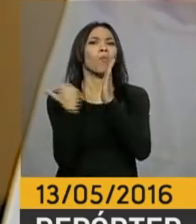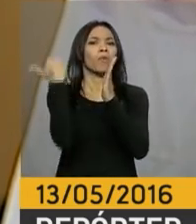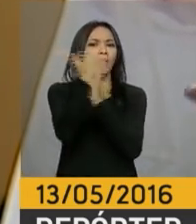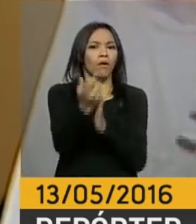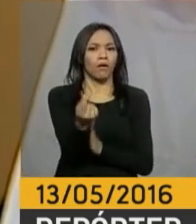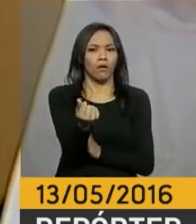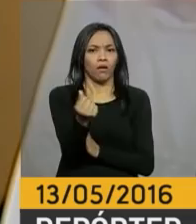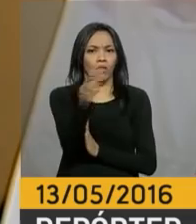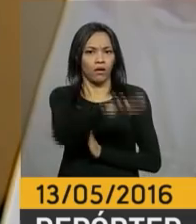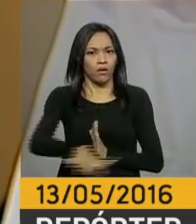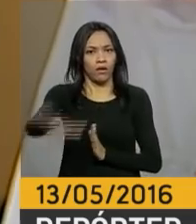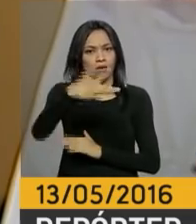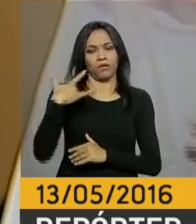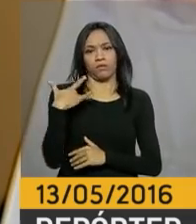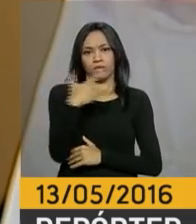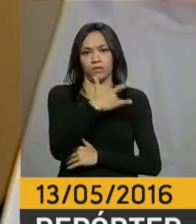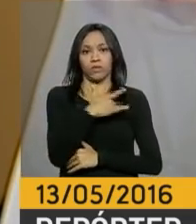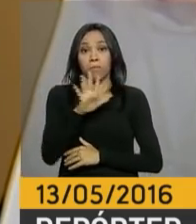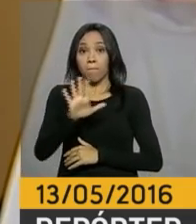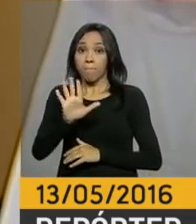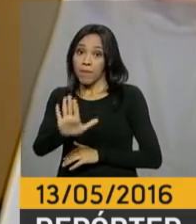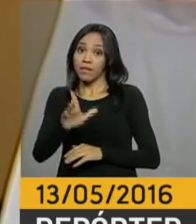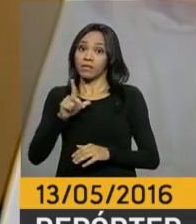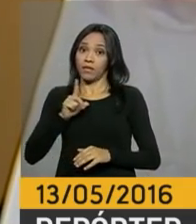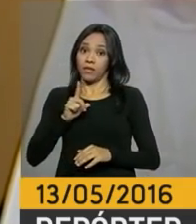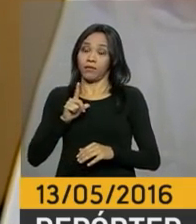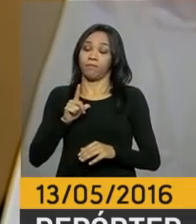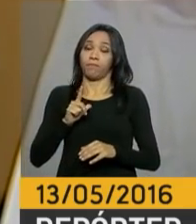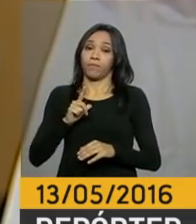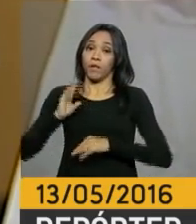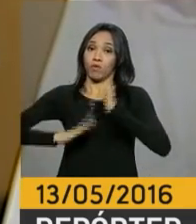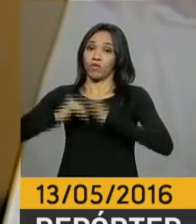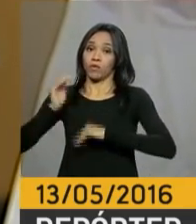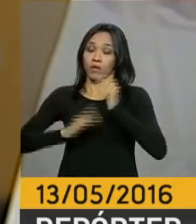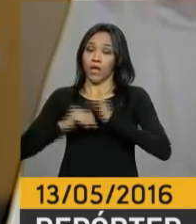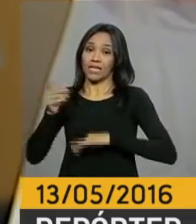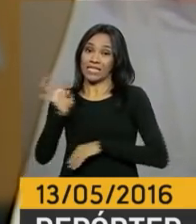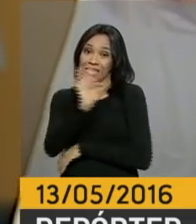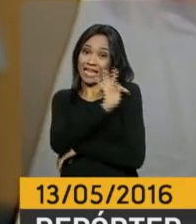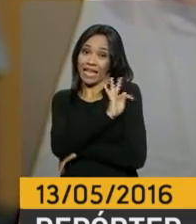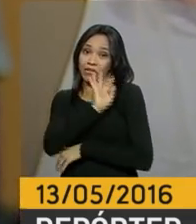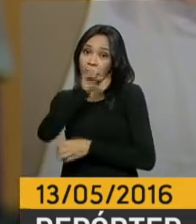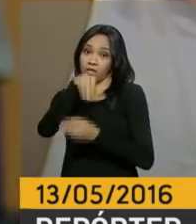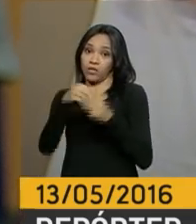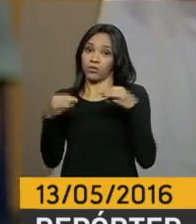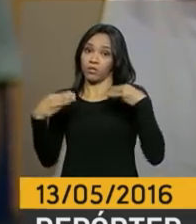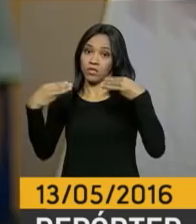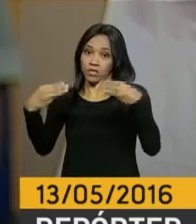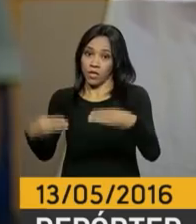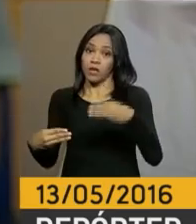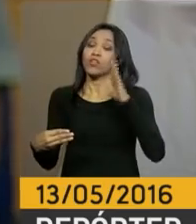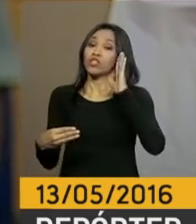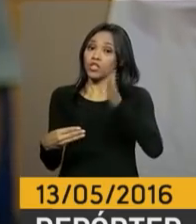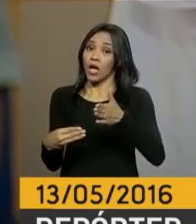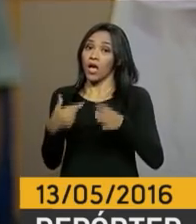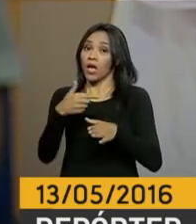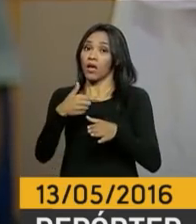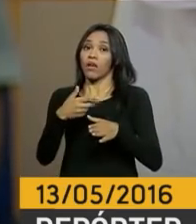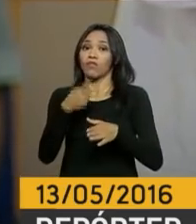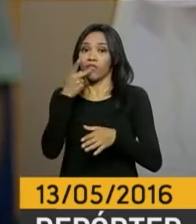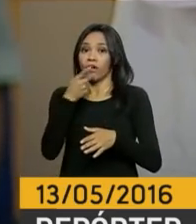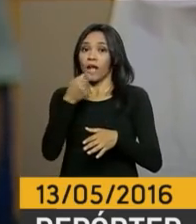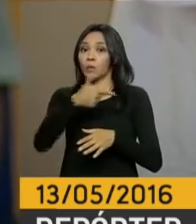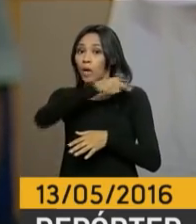das equipes técnicas do ministério é o seguinte de que já no segundo semestre isso já era falado pelo Ministro pelos dois